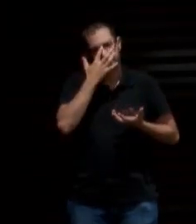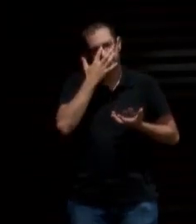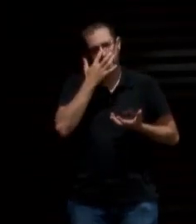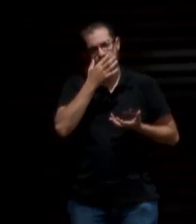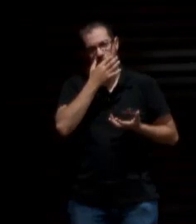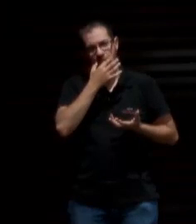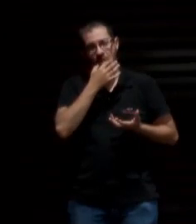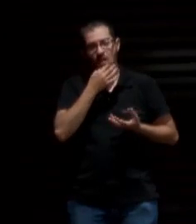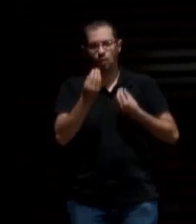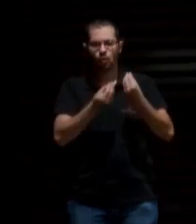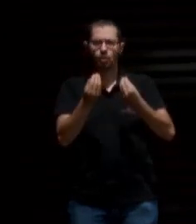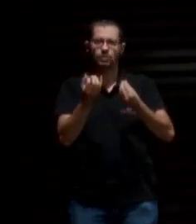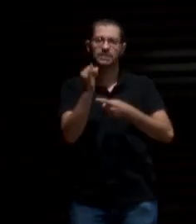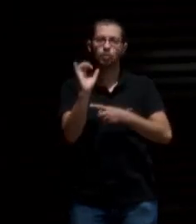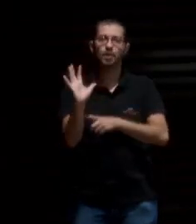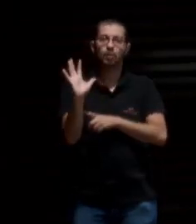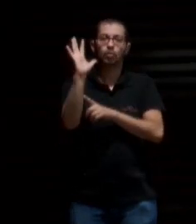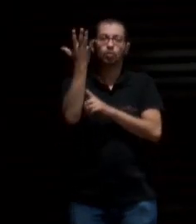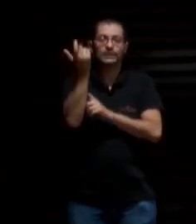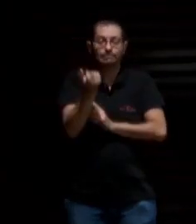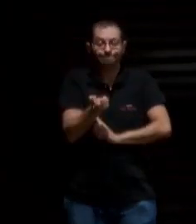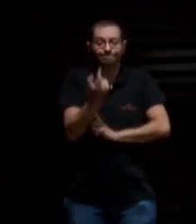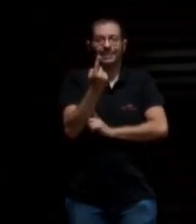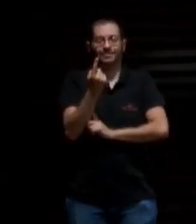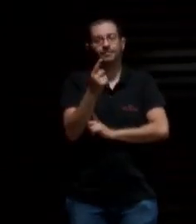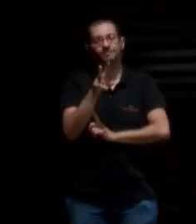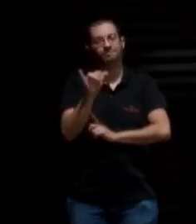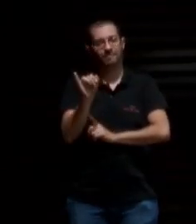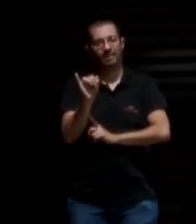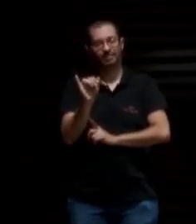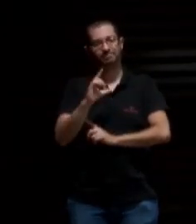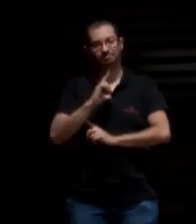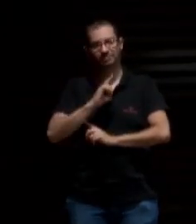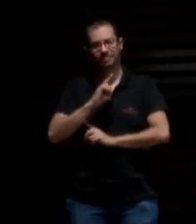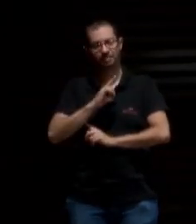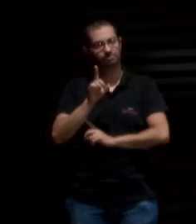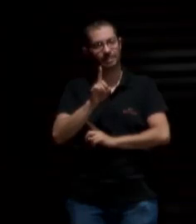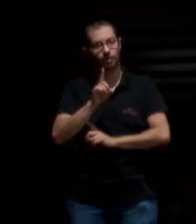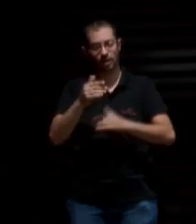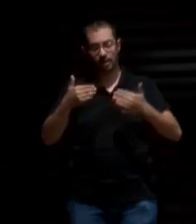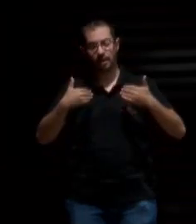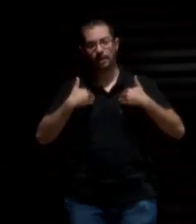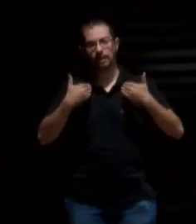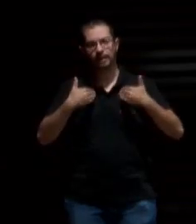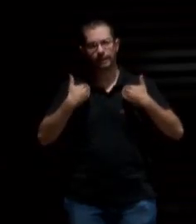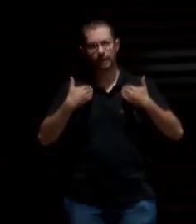coisa extraordinária vos estivesse acontecendo. Pelo contrário, alegrai-vos na medida que